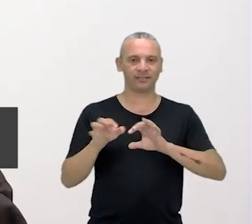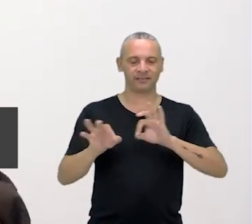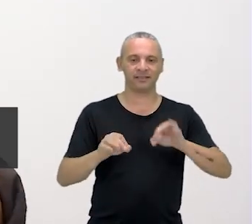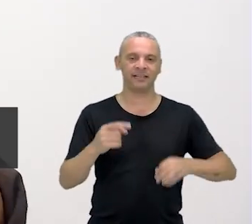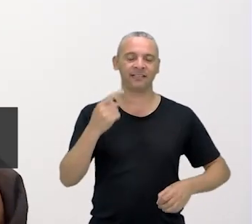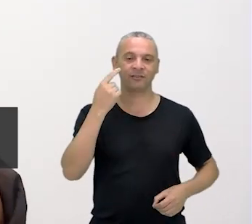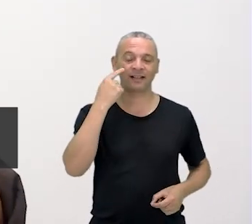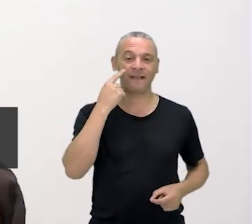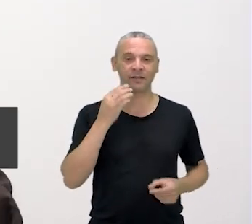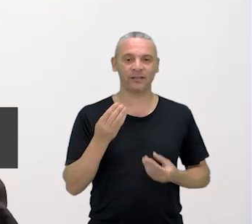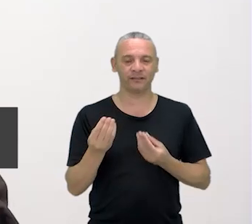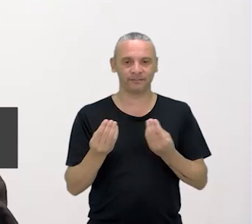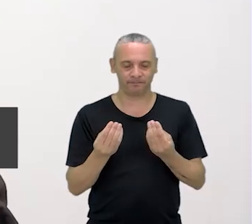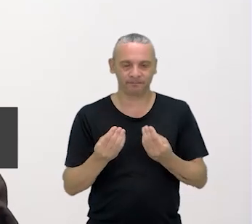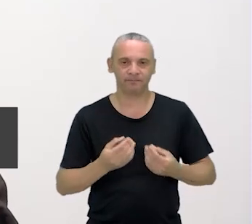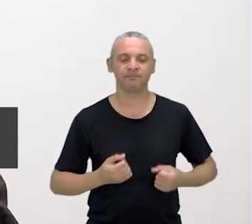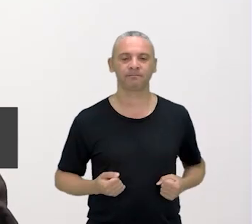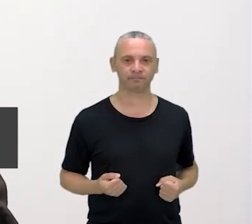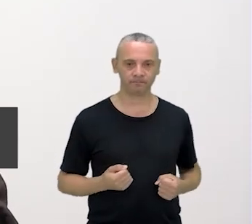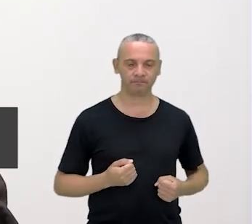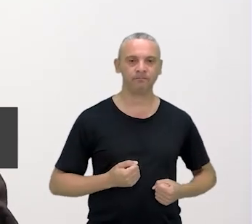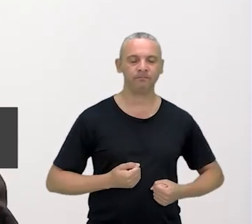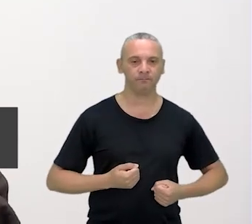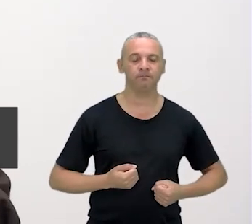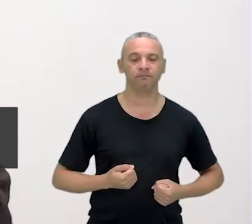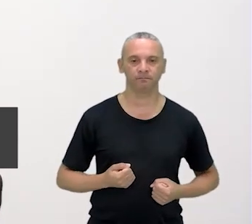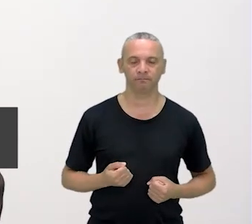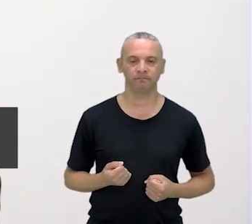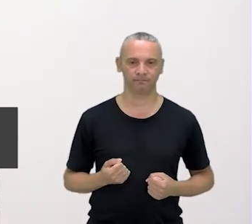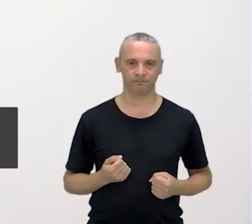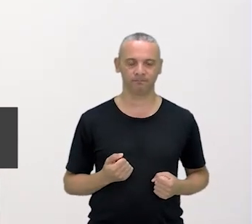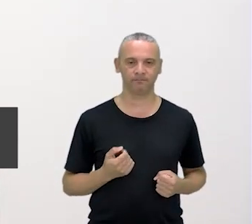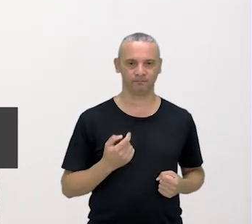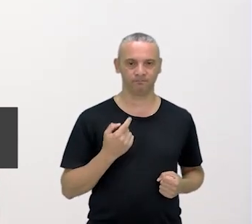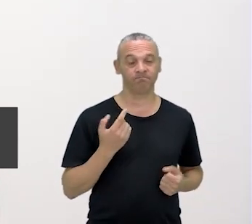chamo de humanos de verdade.